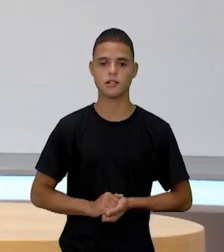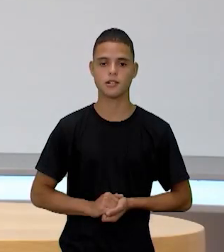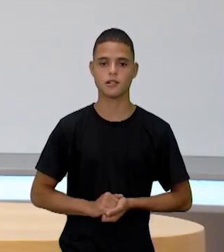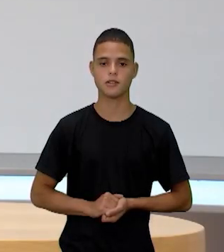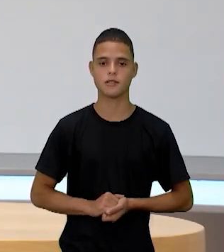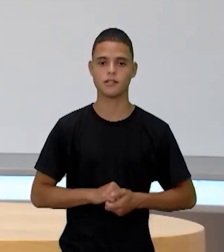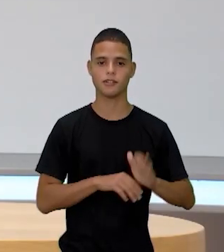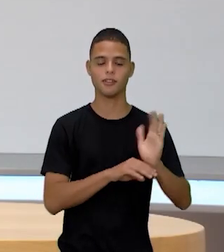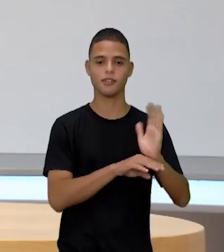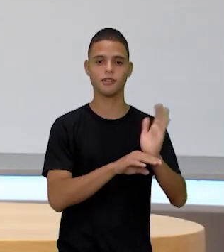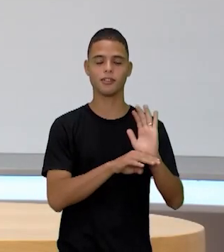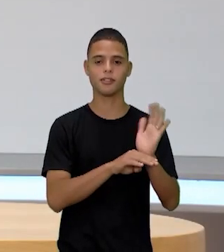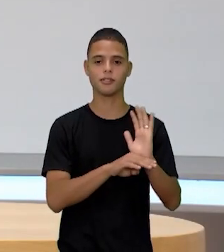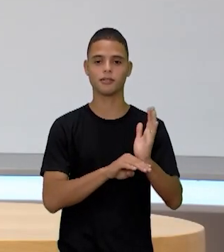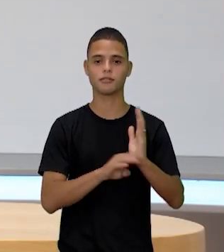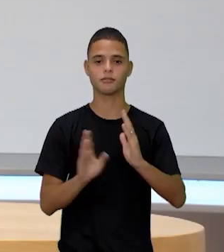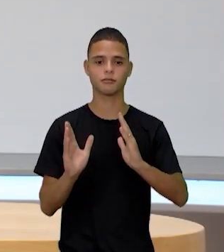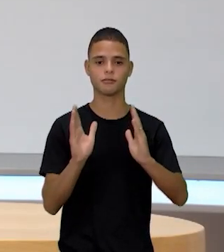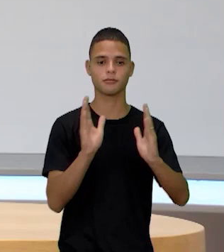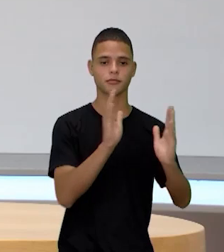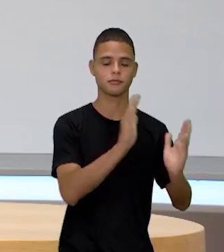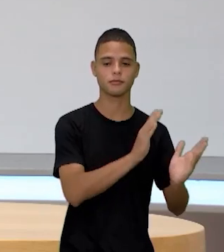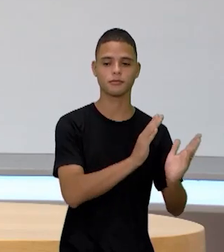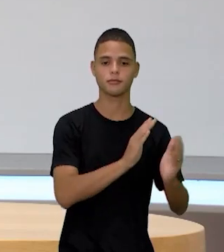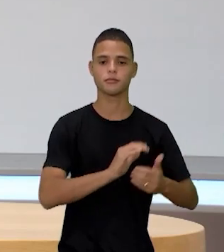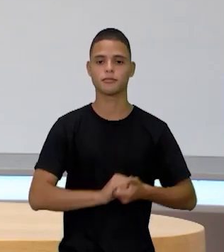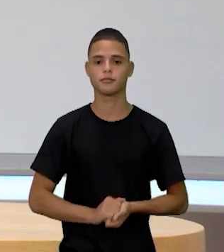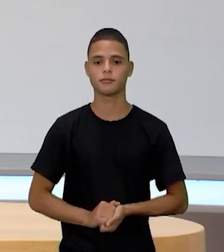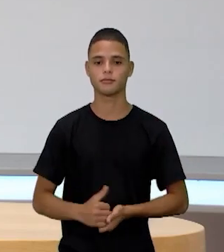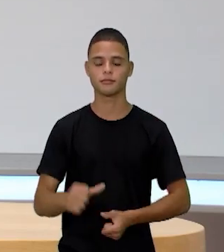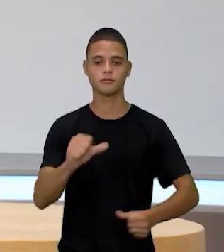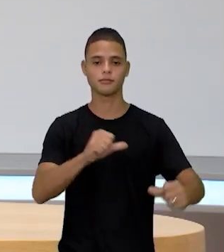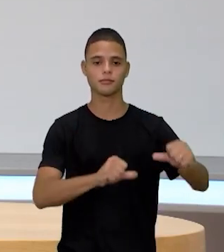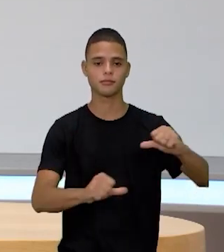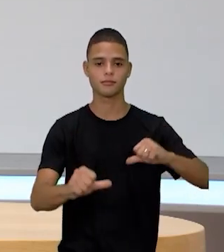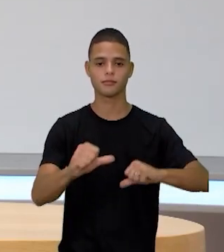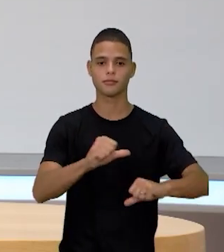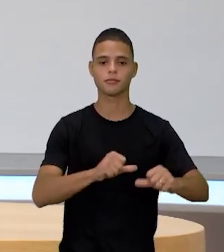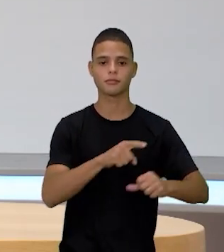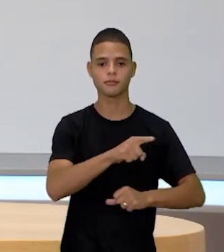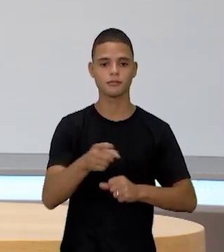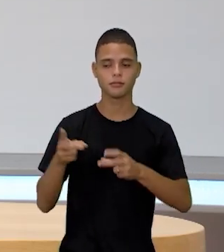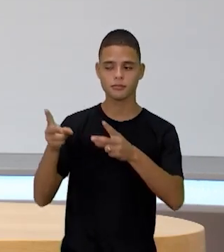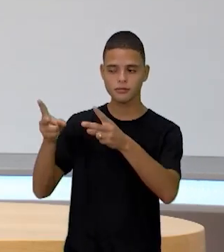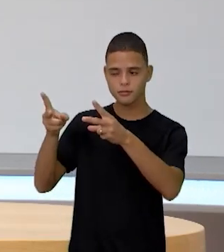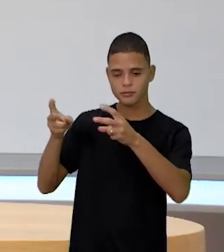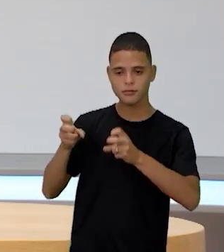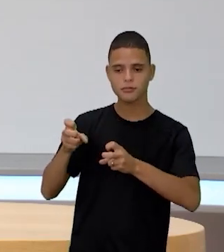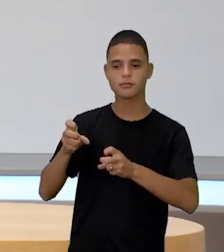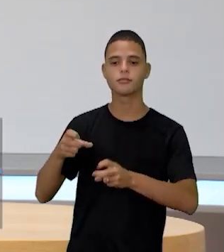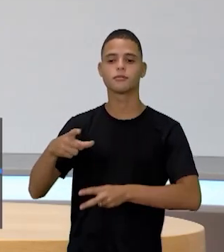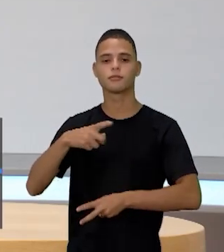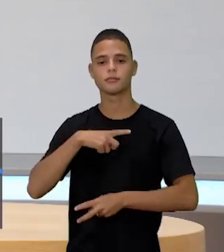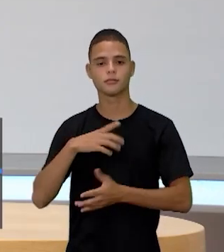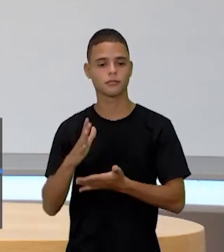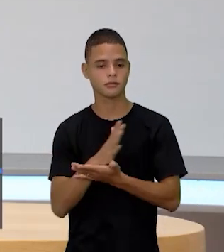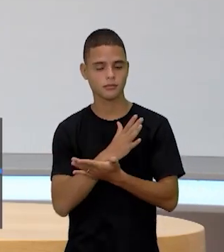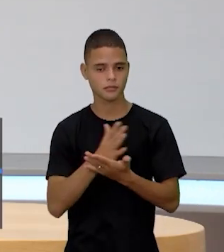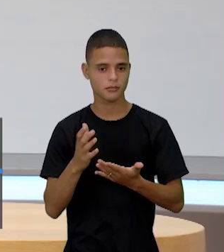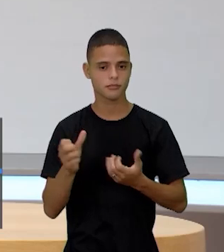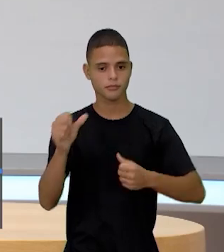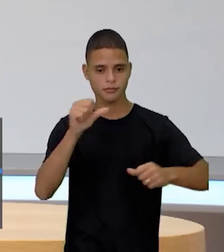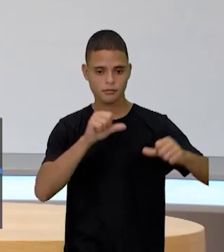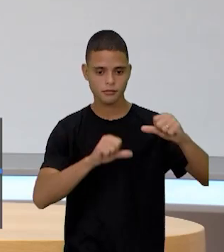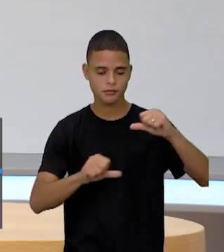Nesse vídeo, gente, que teve do experimento, vocês perceberam que teve alteração na